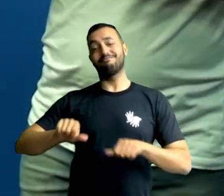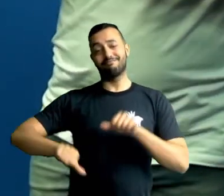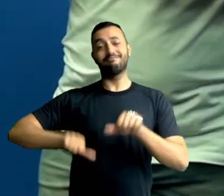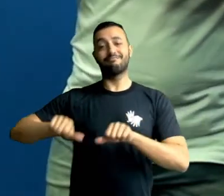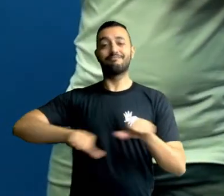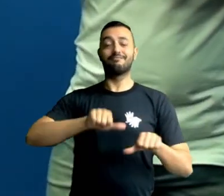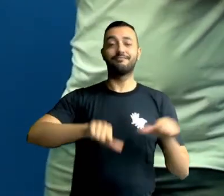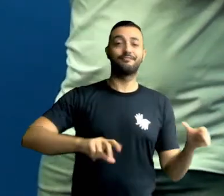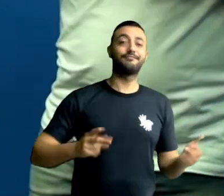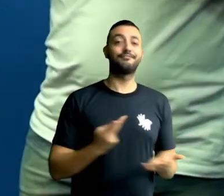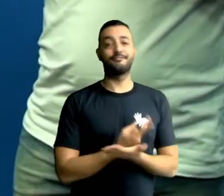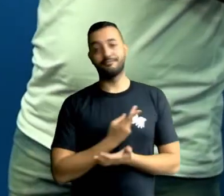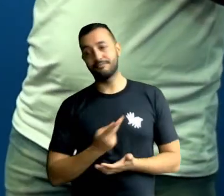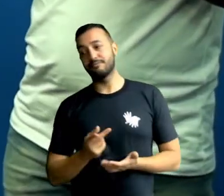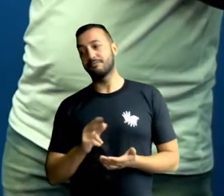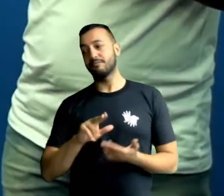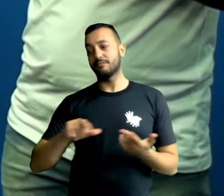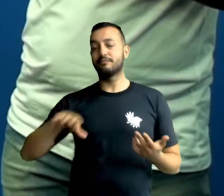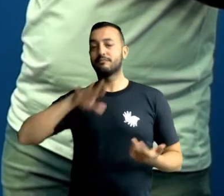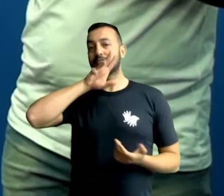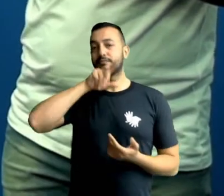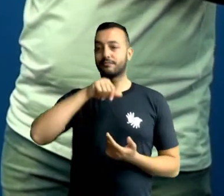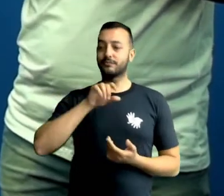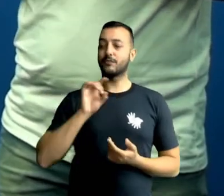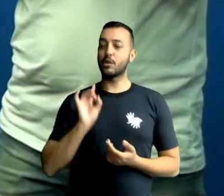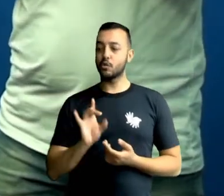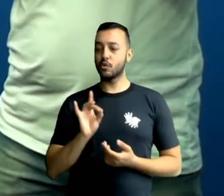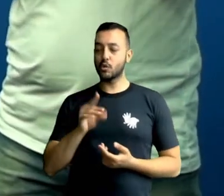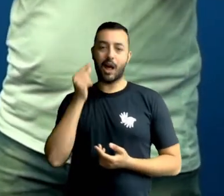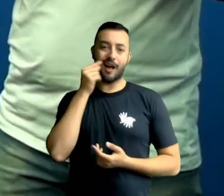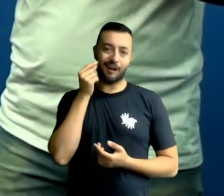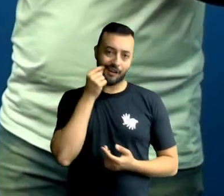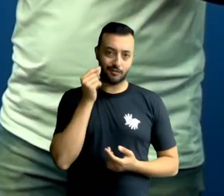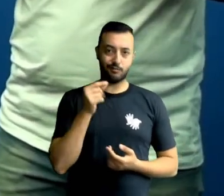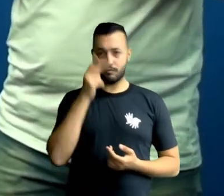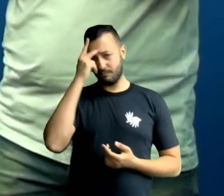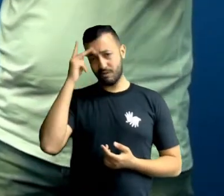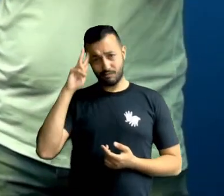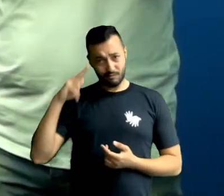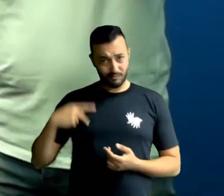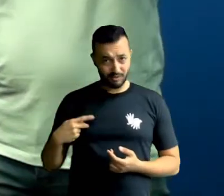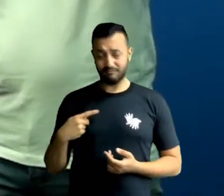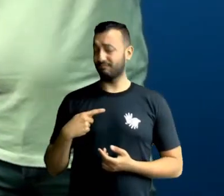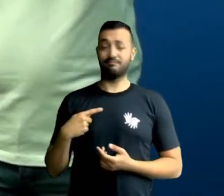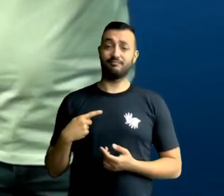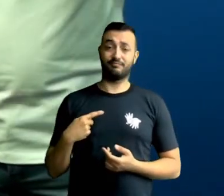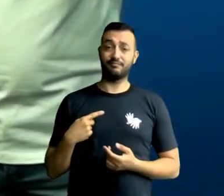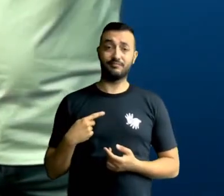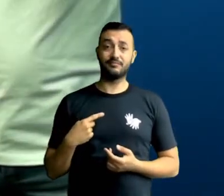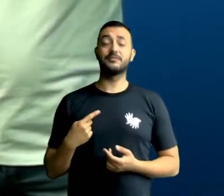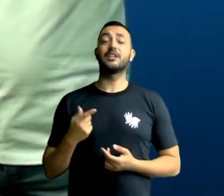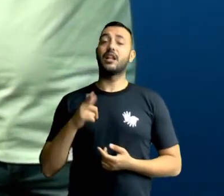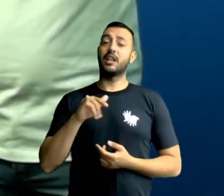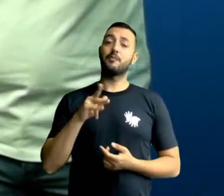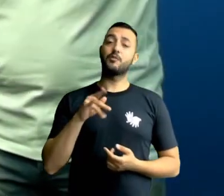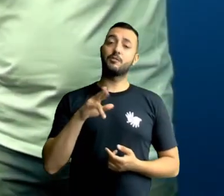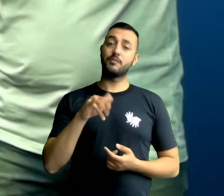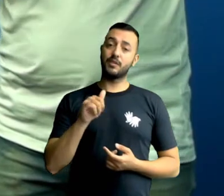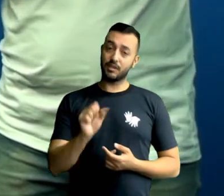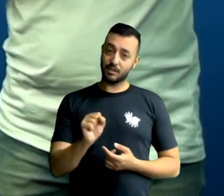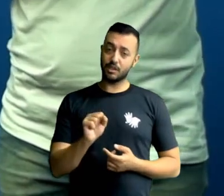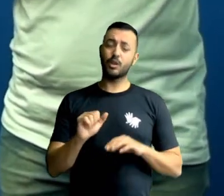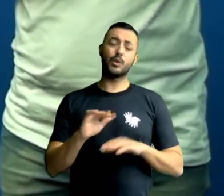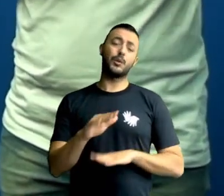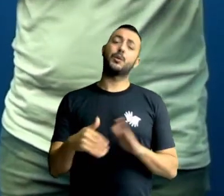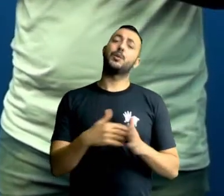ela acomete diversos tipos de animais. Não acomete somente o rato ou o ser humano. Existem leptospiras